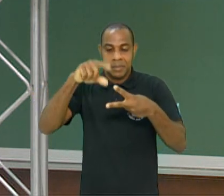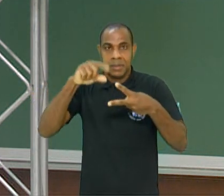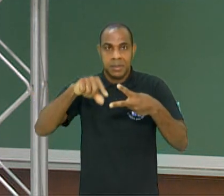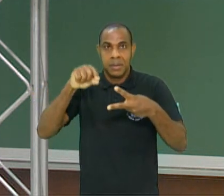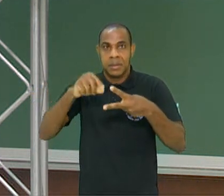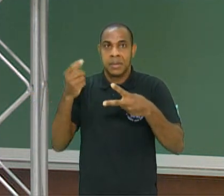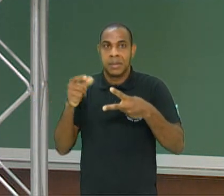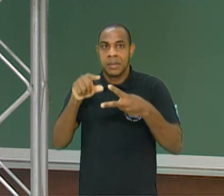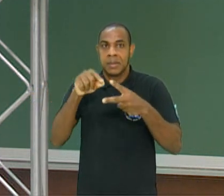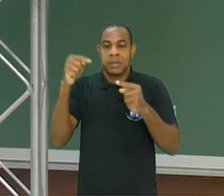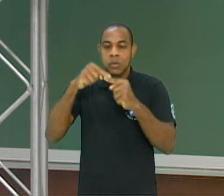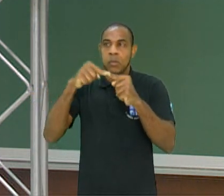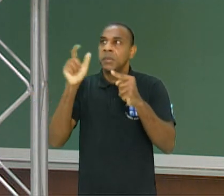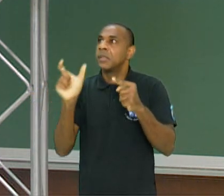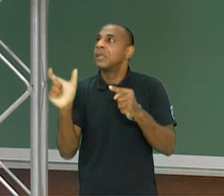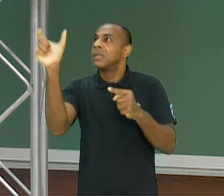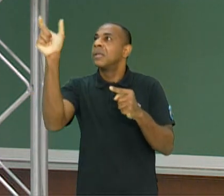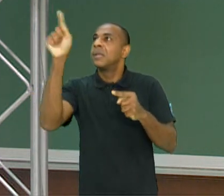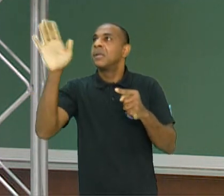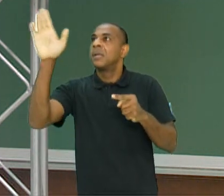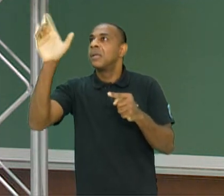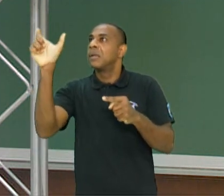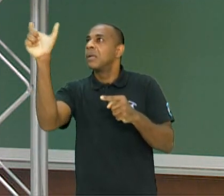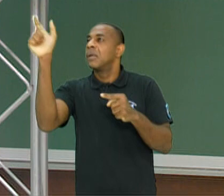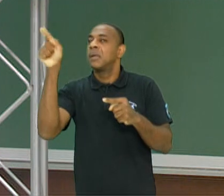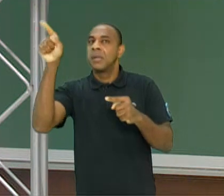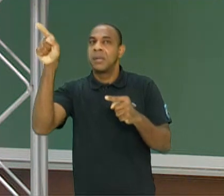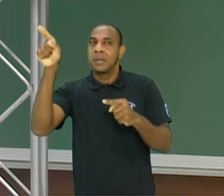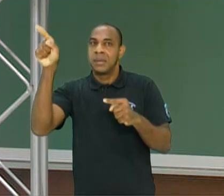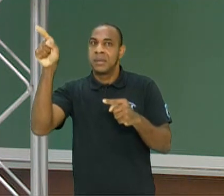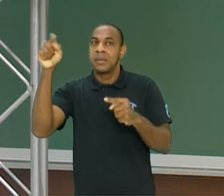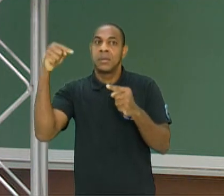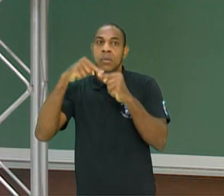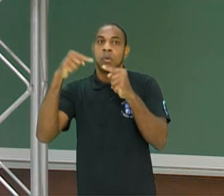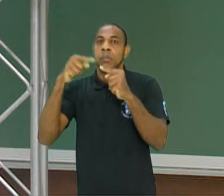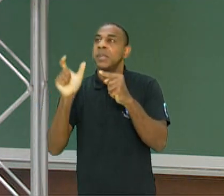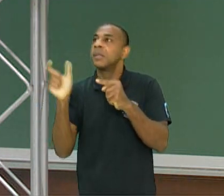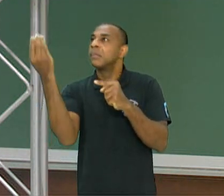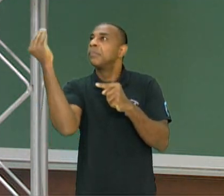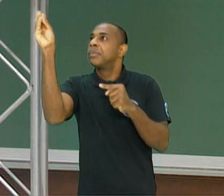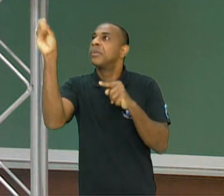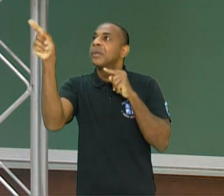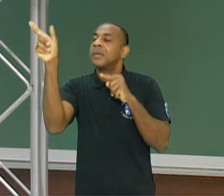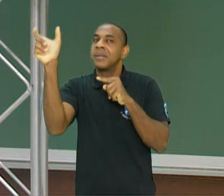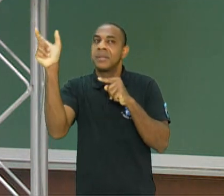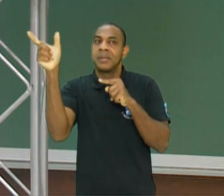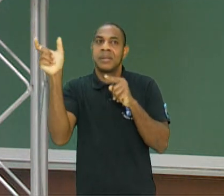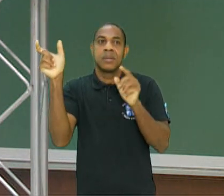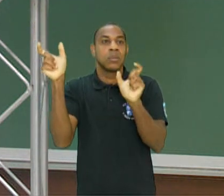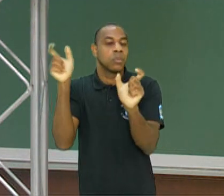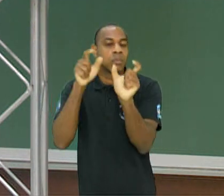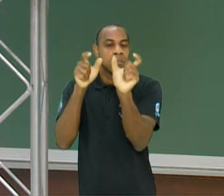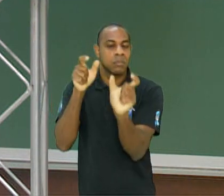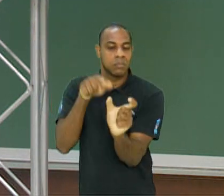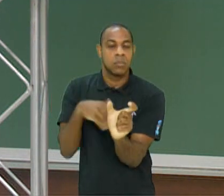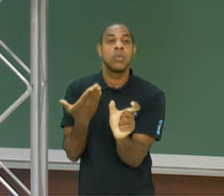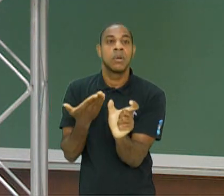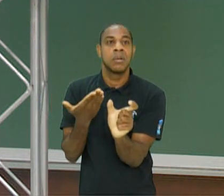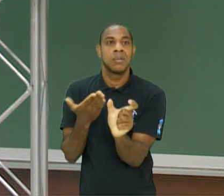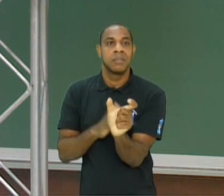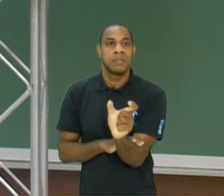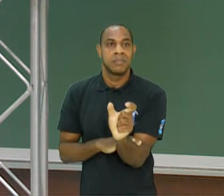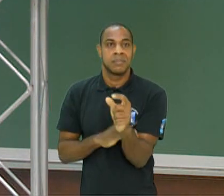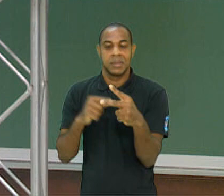essa lacuna, né? Tapei a frase, botando uma lacuna aqui, e você tem 2 opções, beside and in